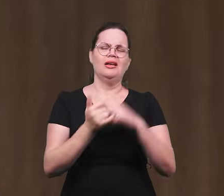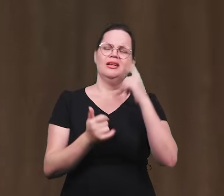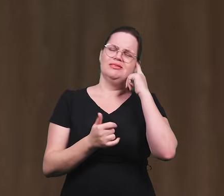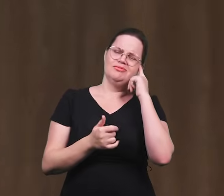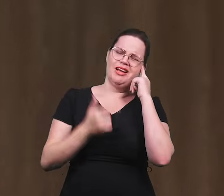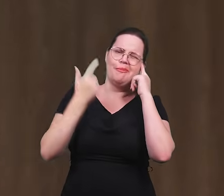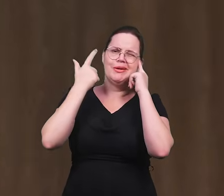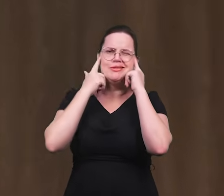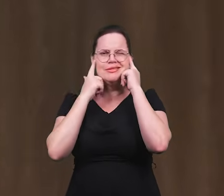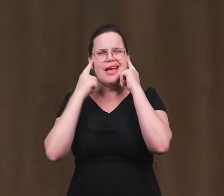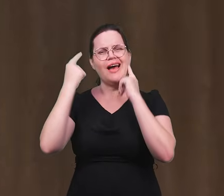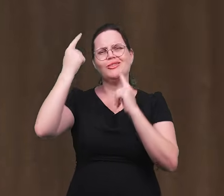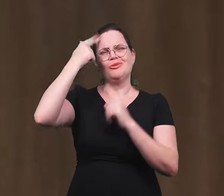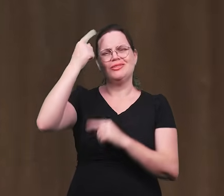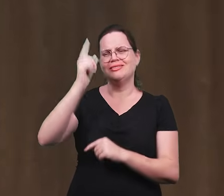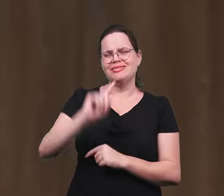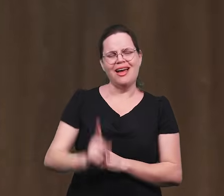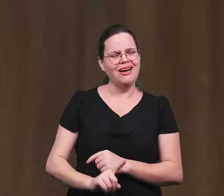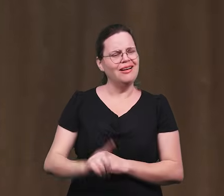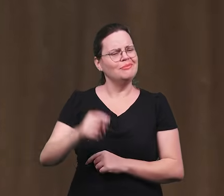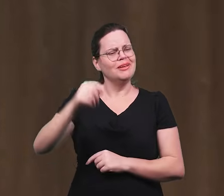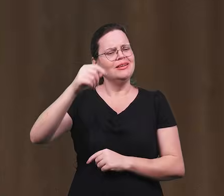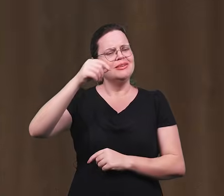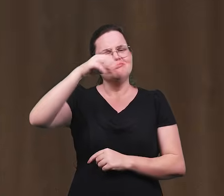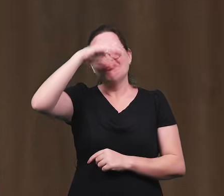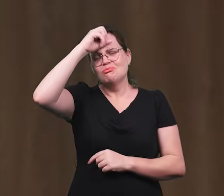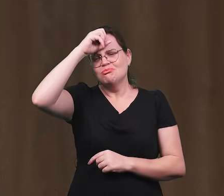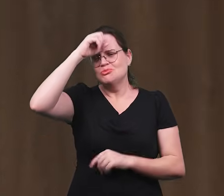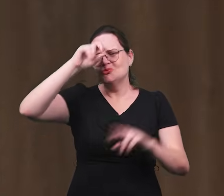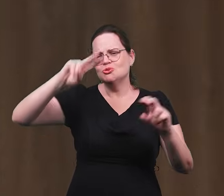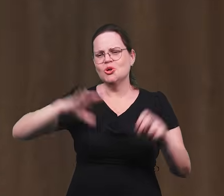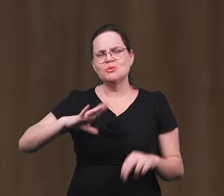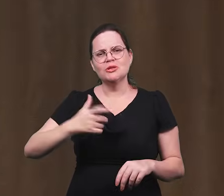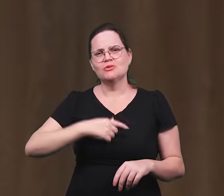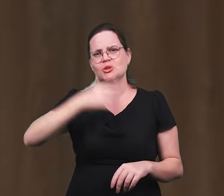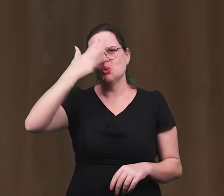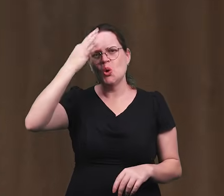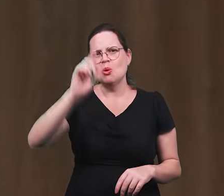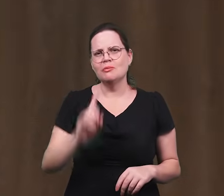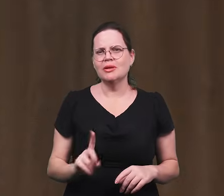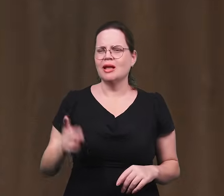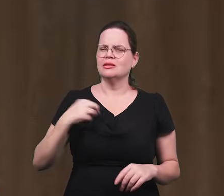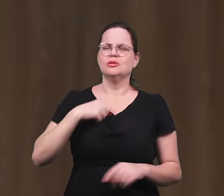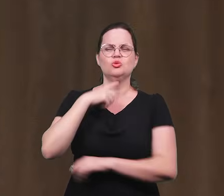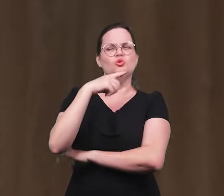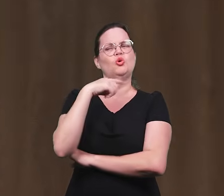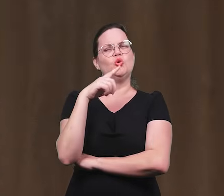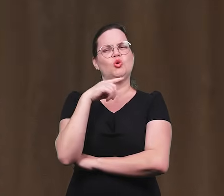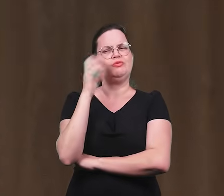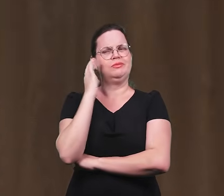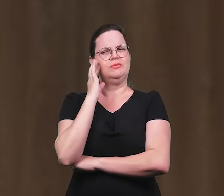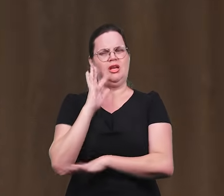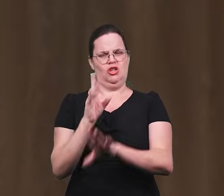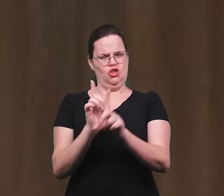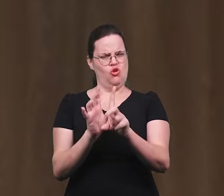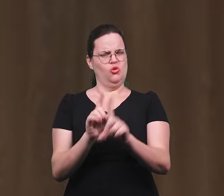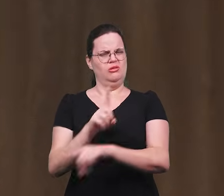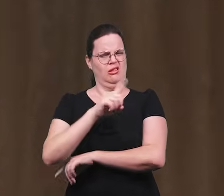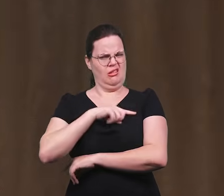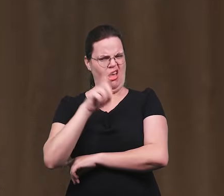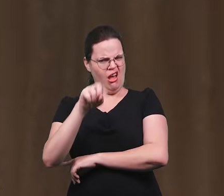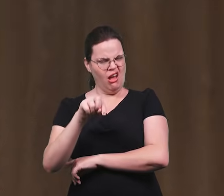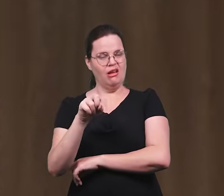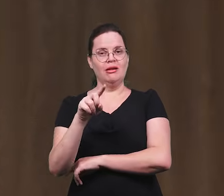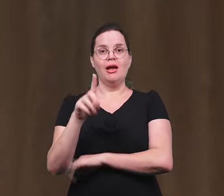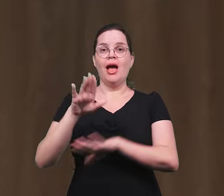não entende muito bem sobre a fé, não entende muito bem sobre a salvação, questiona algumas doutrinas, questiona às vezes a forma